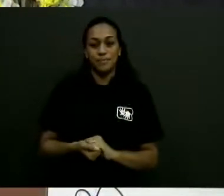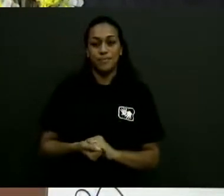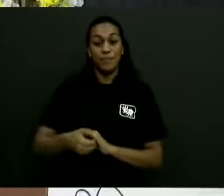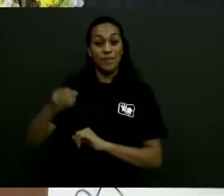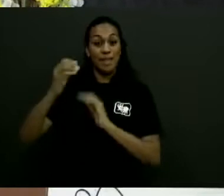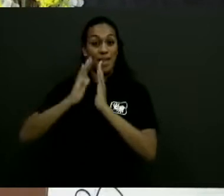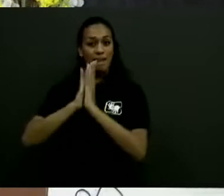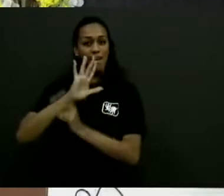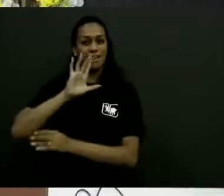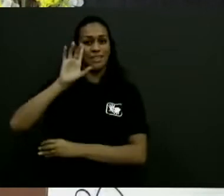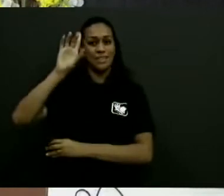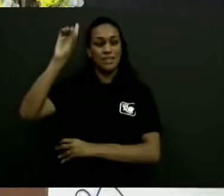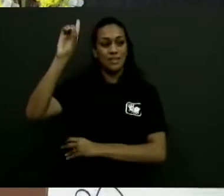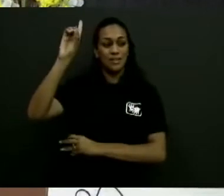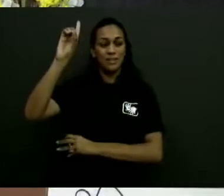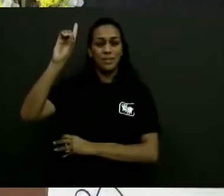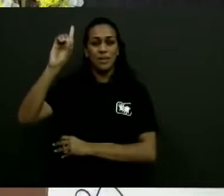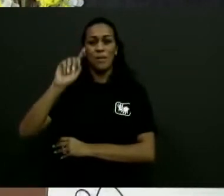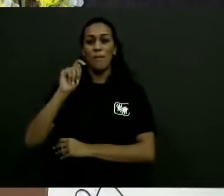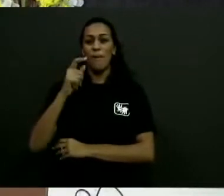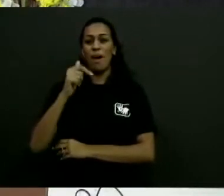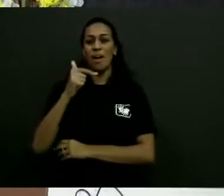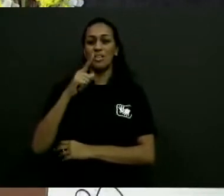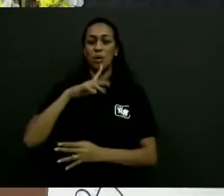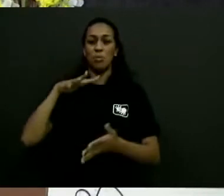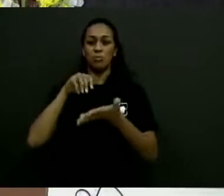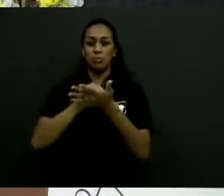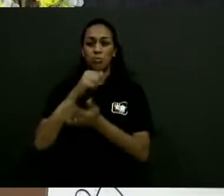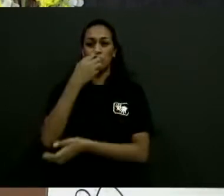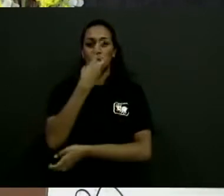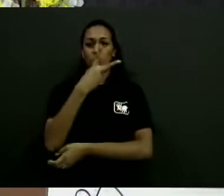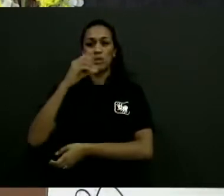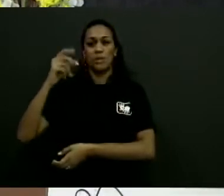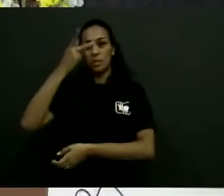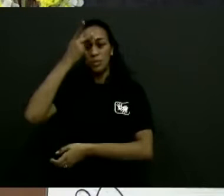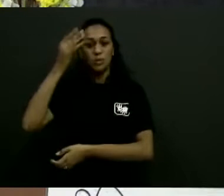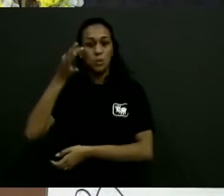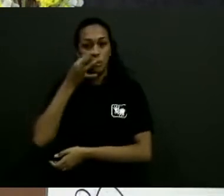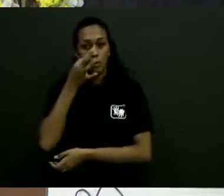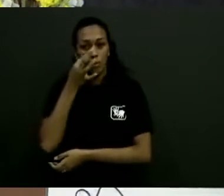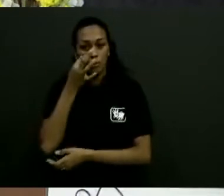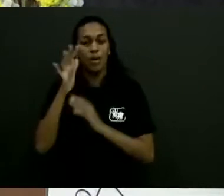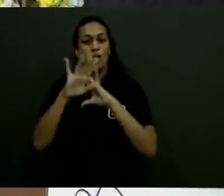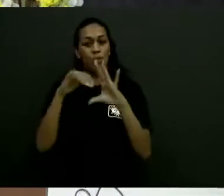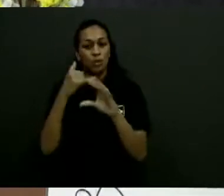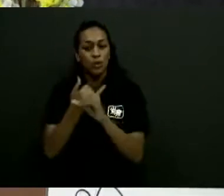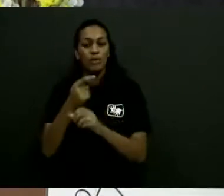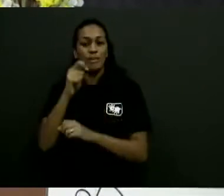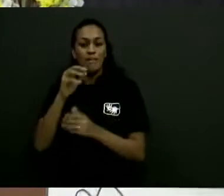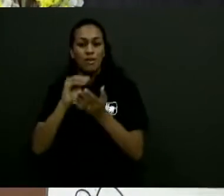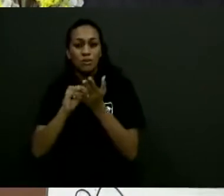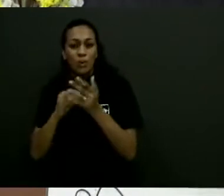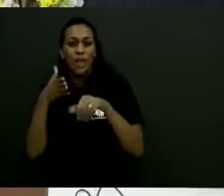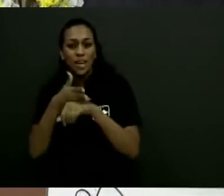A Deus, já estamos aí com quase 200 pessoas já no canal do YouTube. Se você ainda não entrou, não